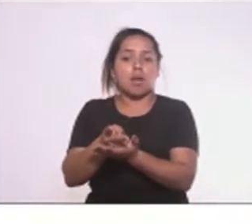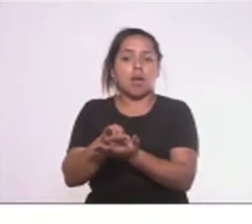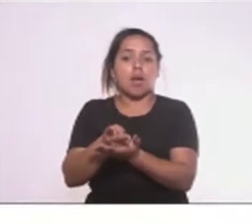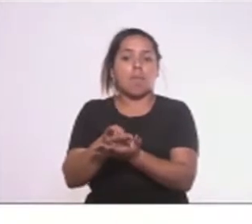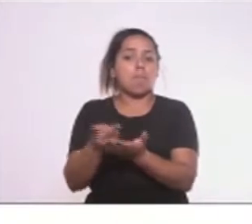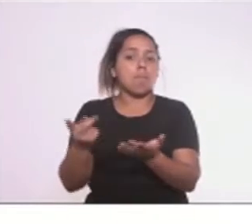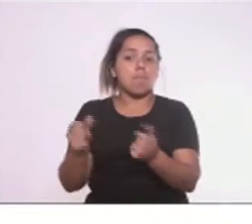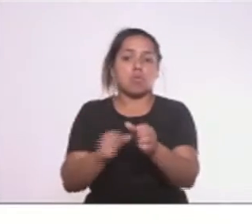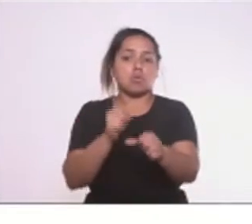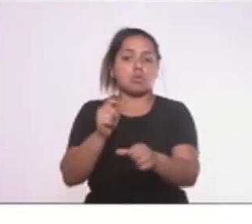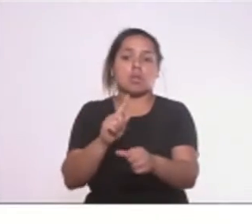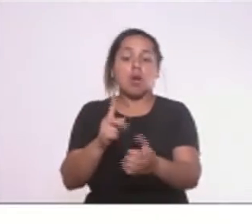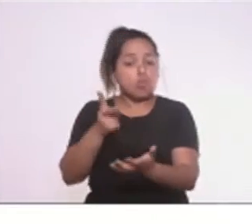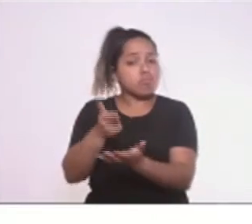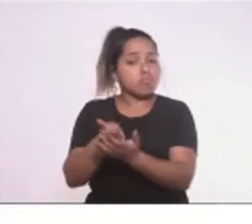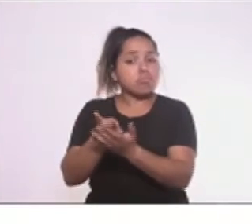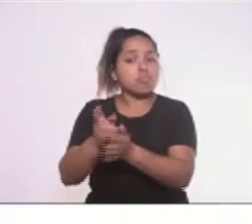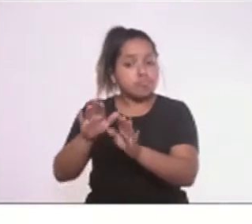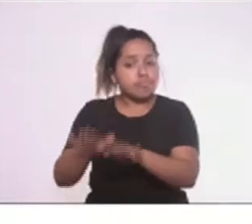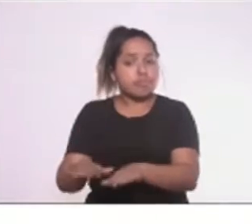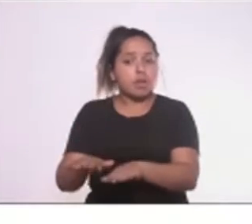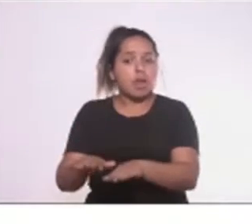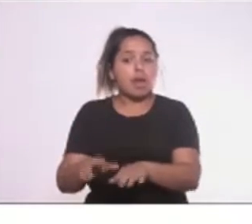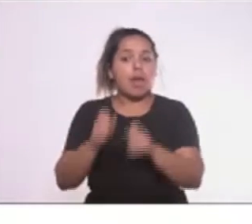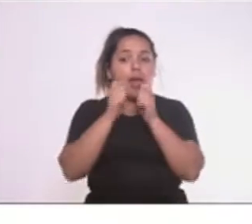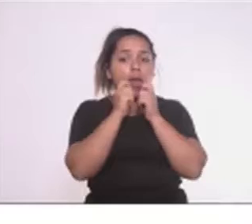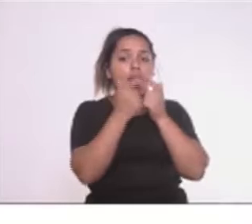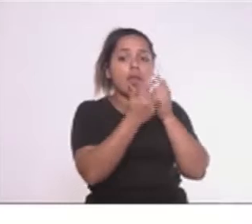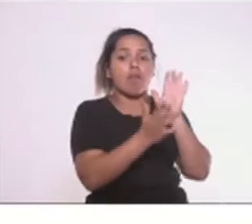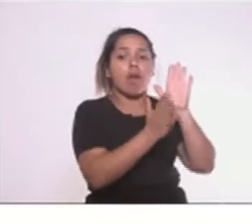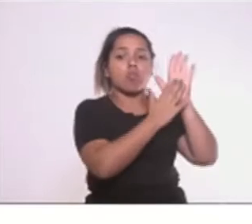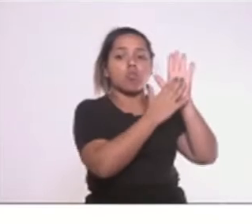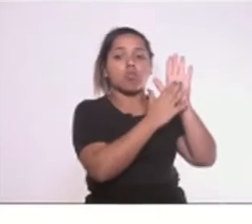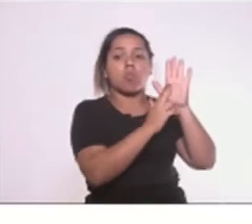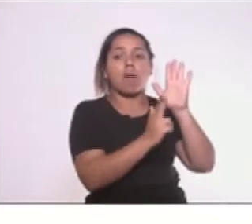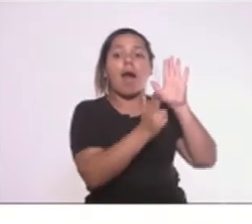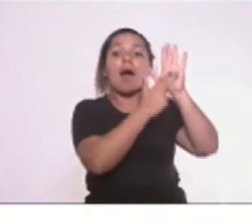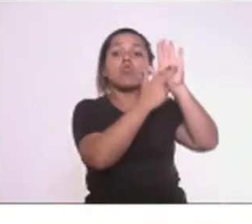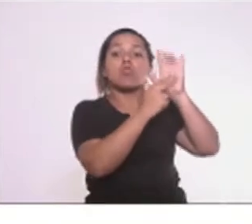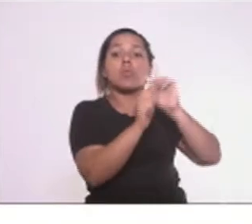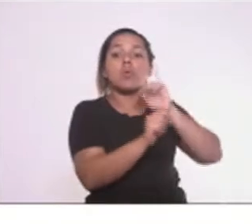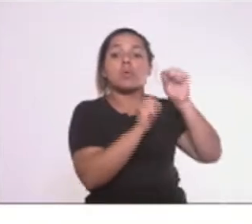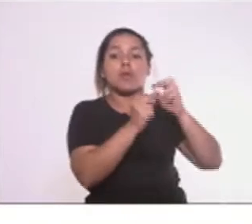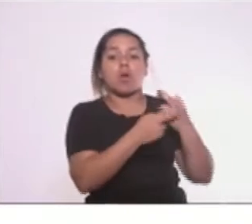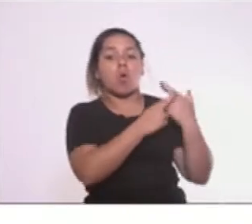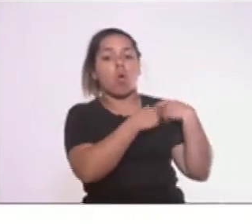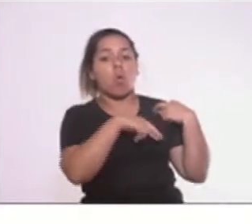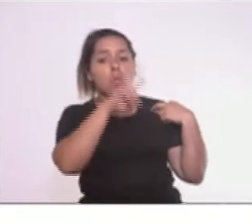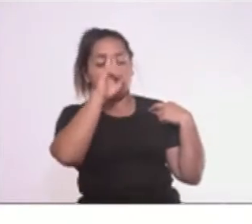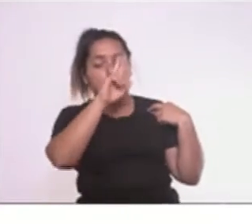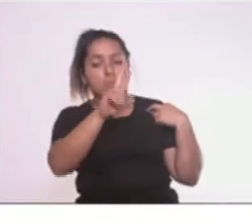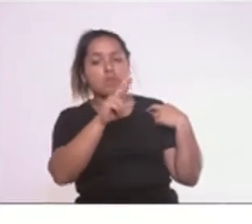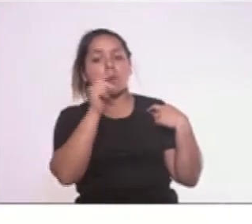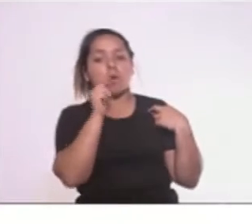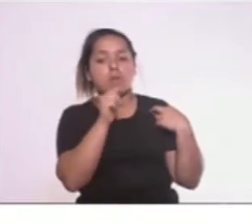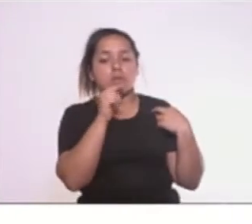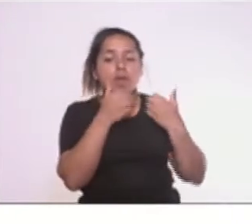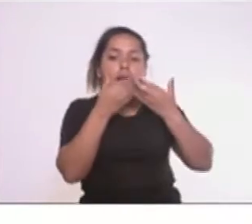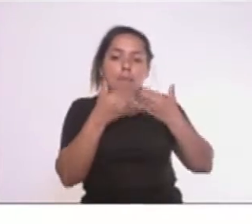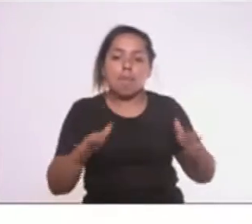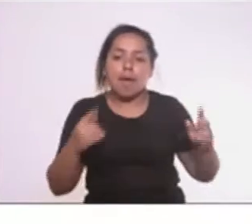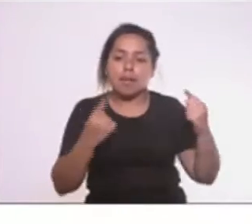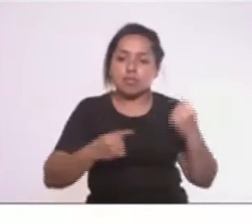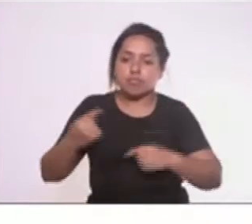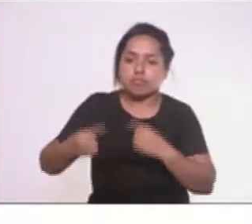alerge, assuma o compromisso, né, para a posteridade de estar aberta ao diálogo com as pautas, com as lutas,